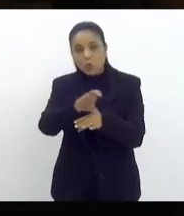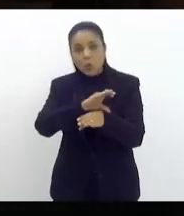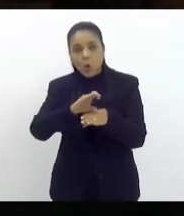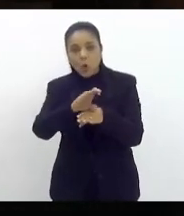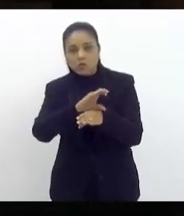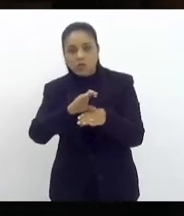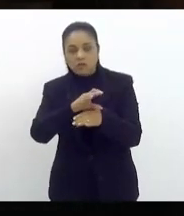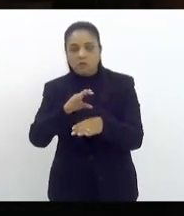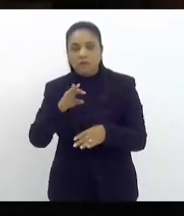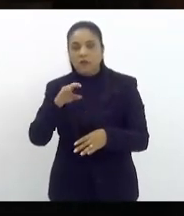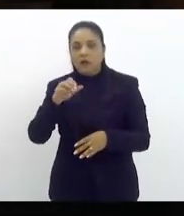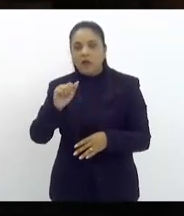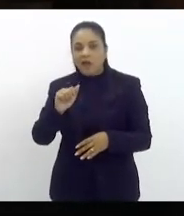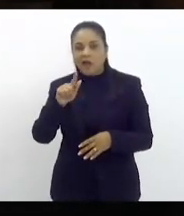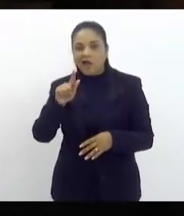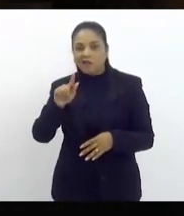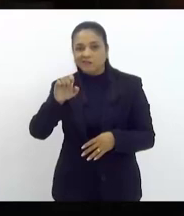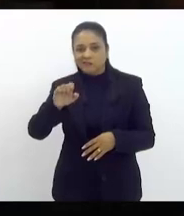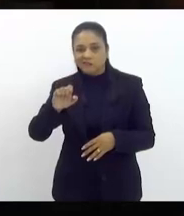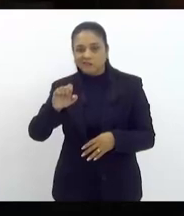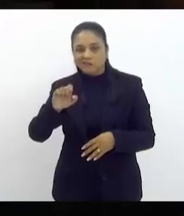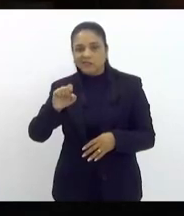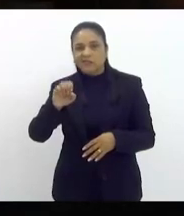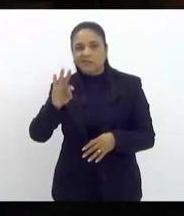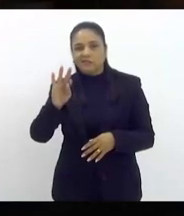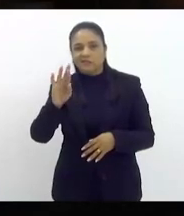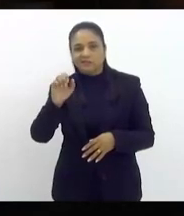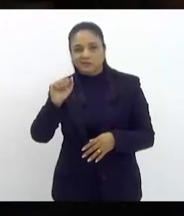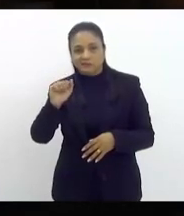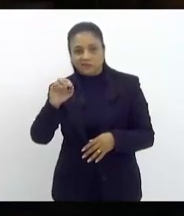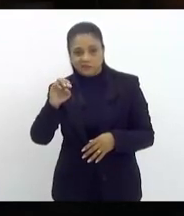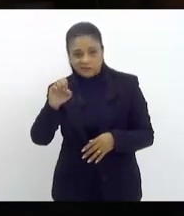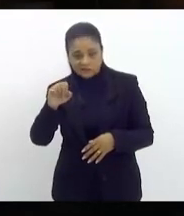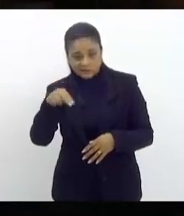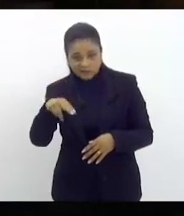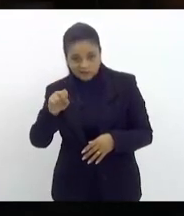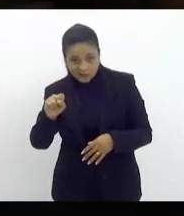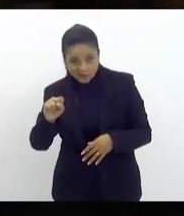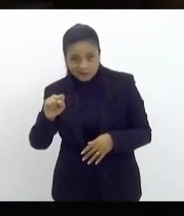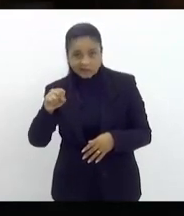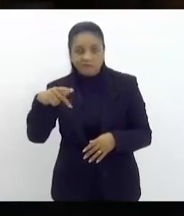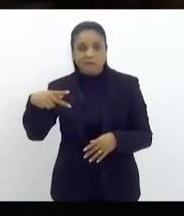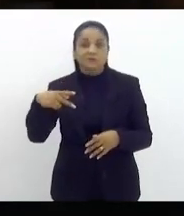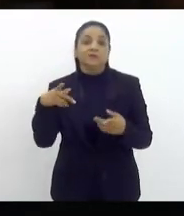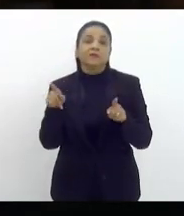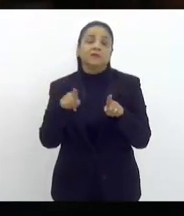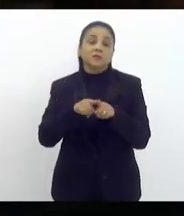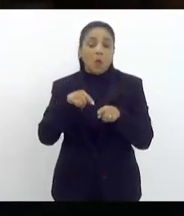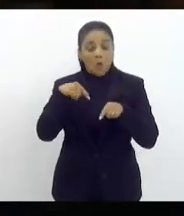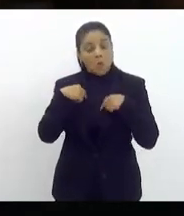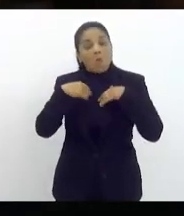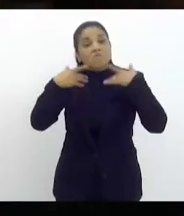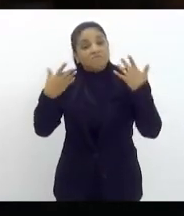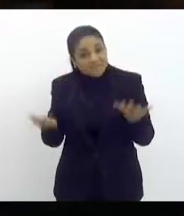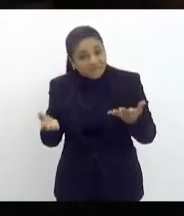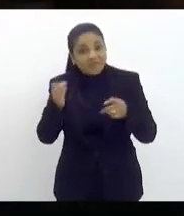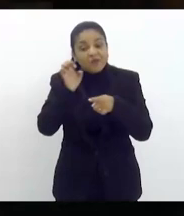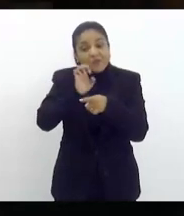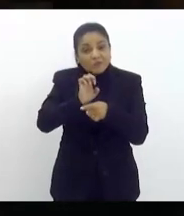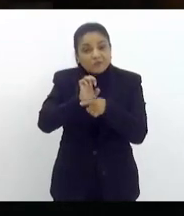Transp e essa para a LDO. Ou seja, nosso Estado vive uma